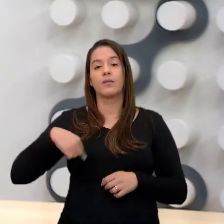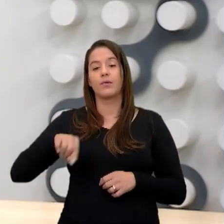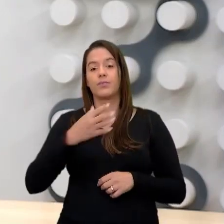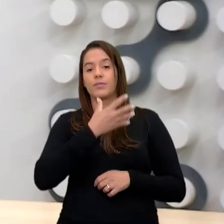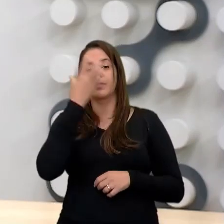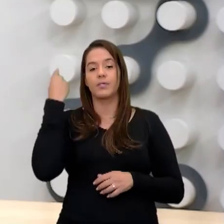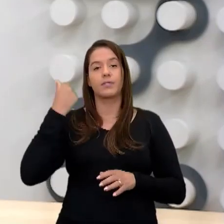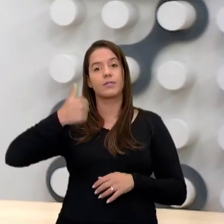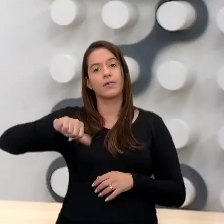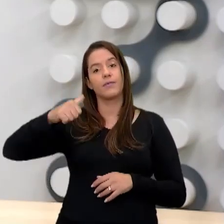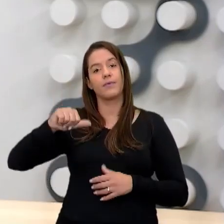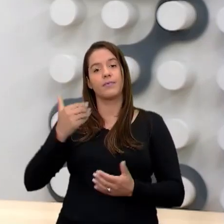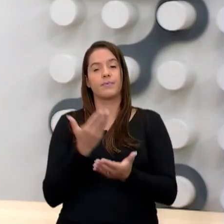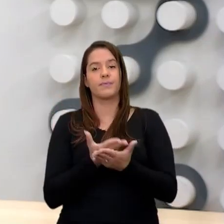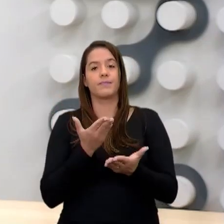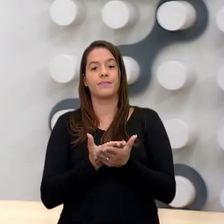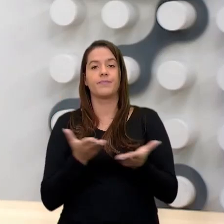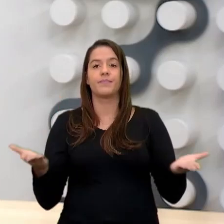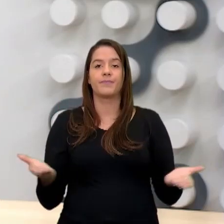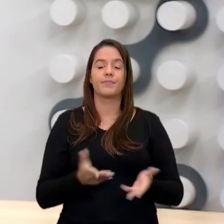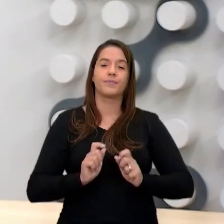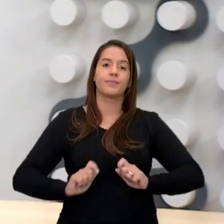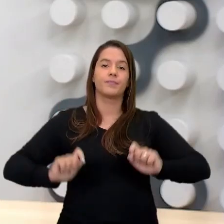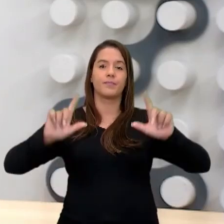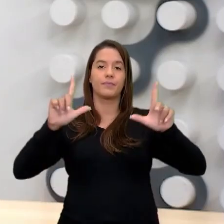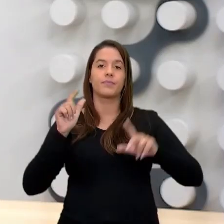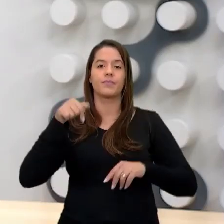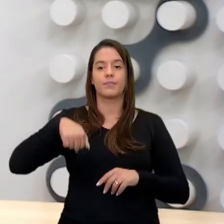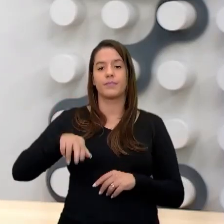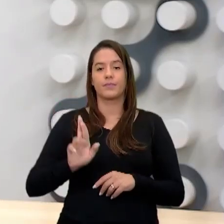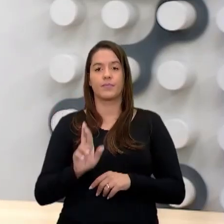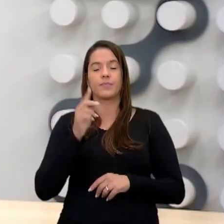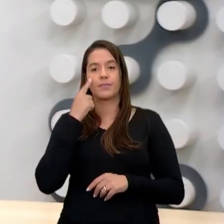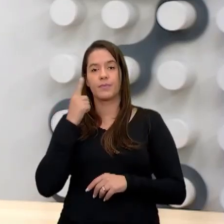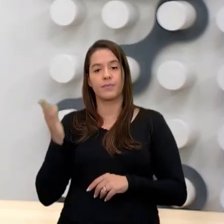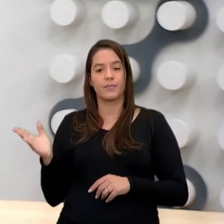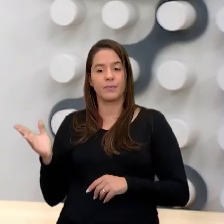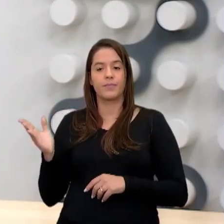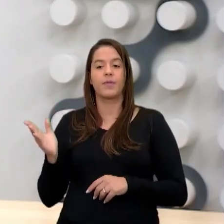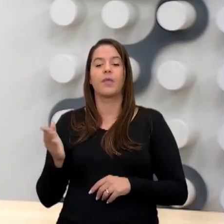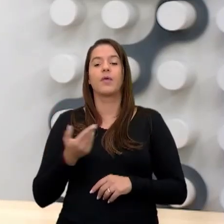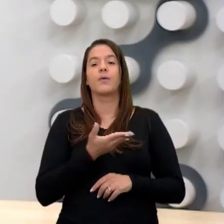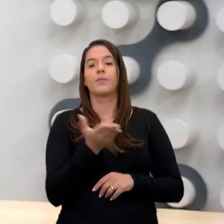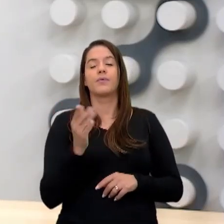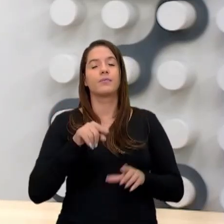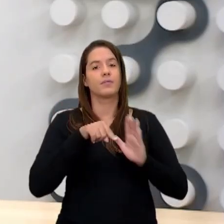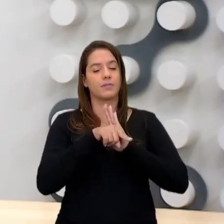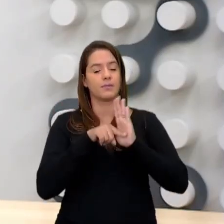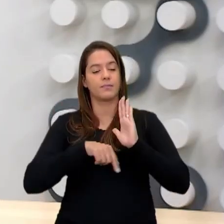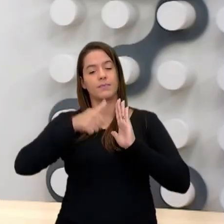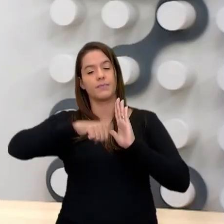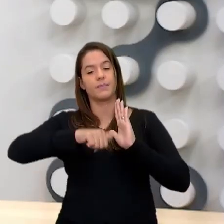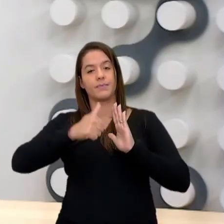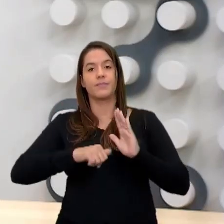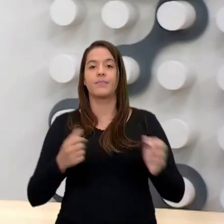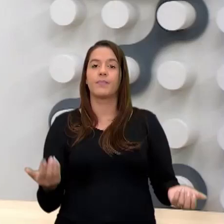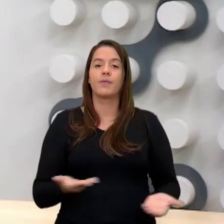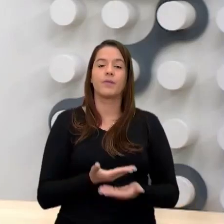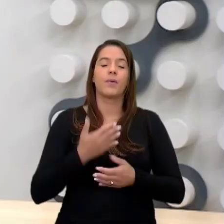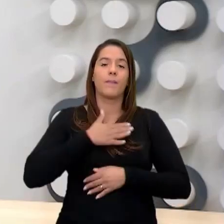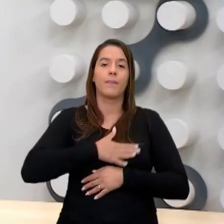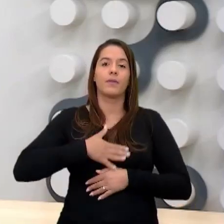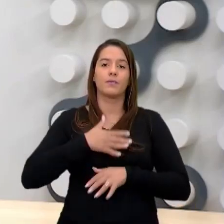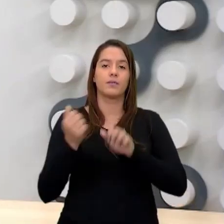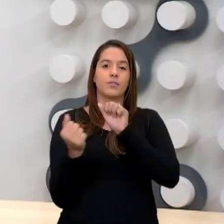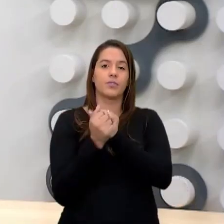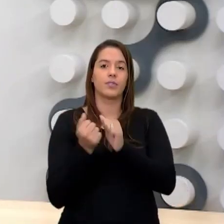esqueçam de avaliar essa aula, né? A gente sempre coloca aí para vocês, né, o QR Code e o link para vocês estarem avaliando. Foi um prazer imenso